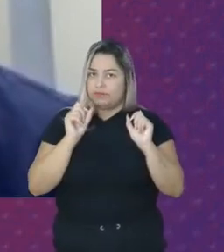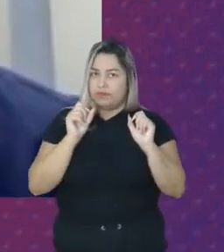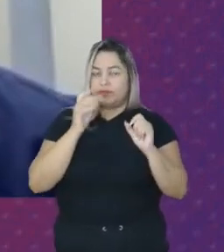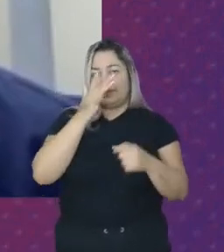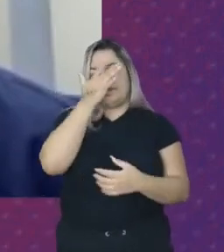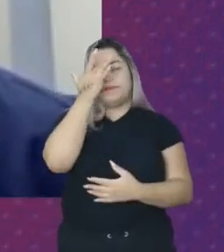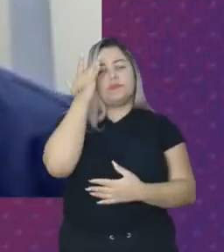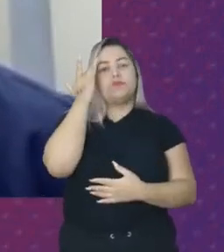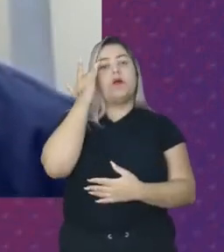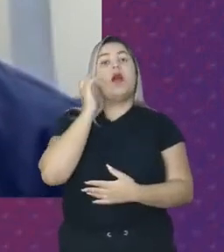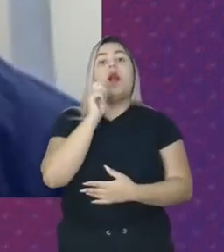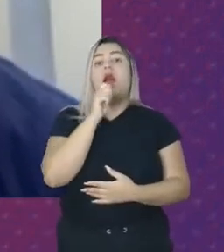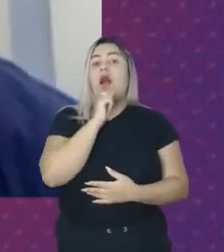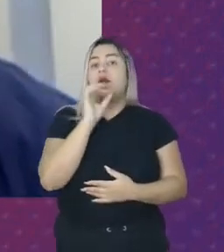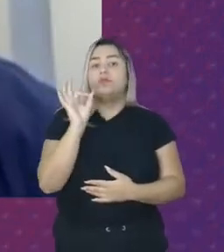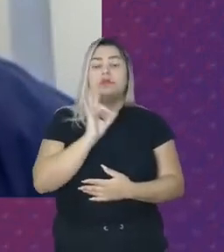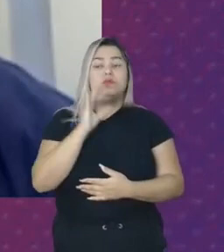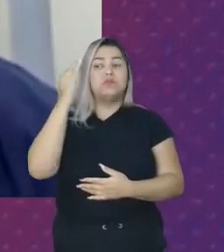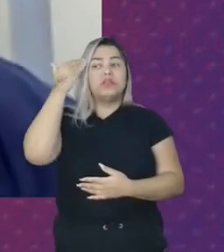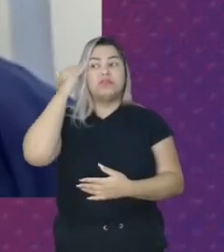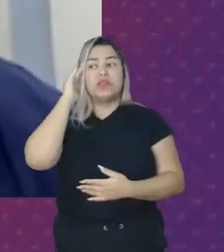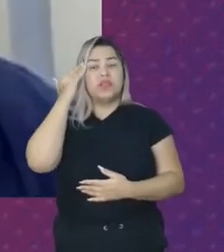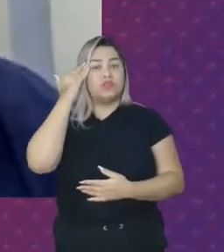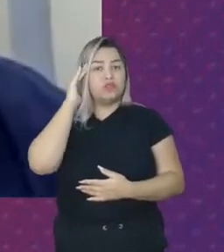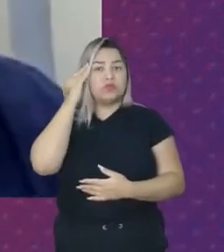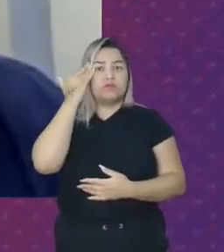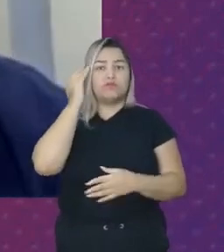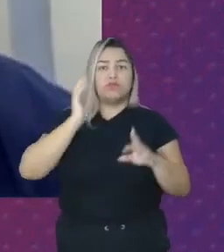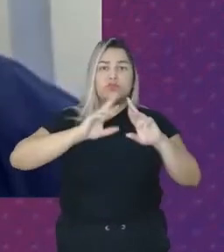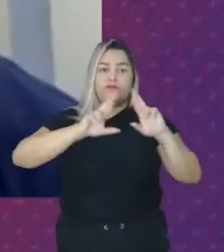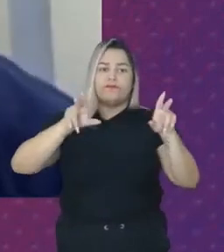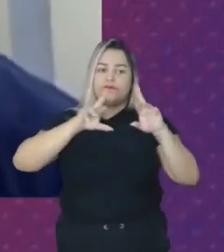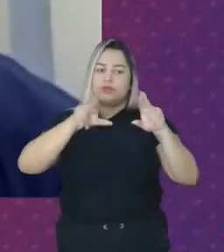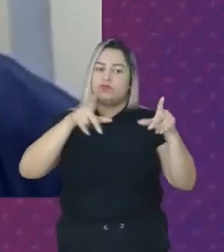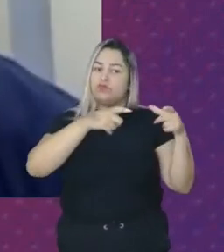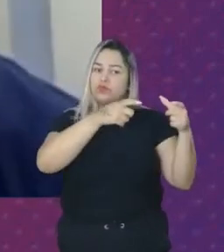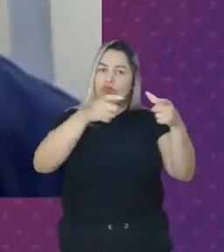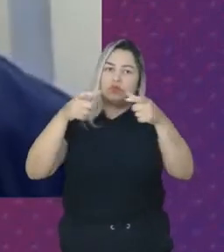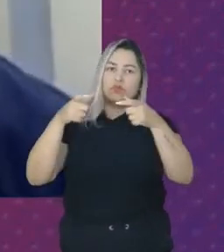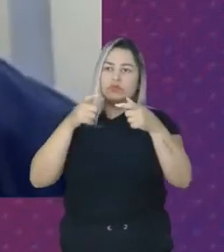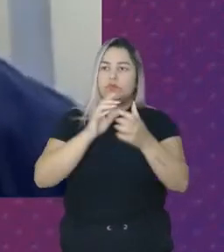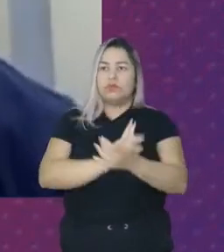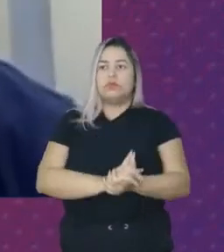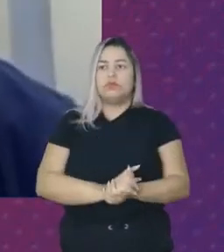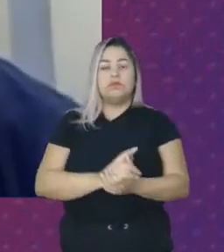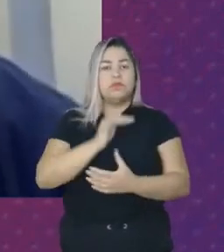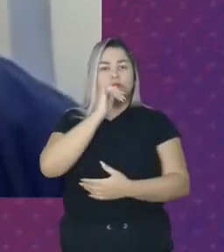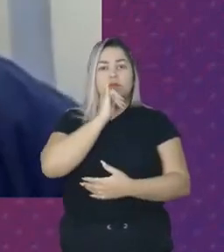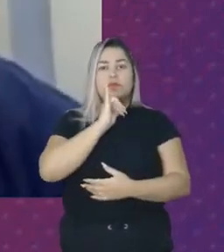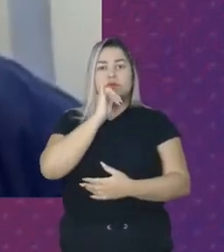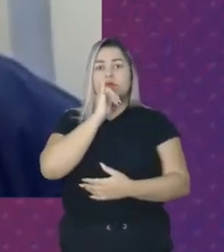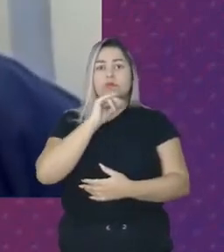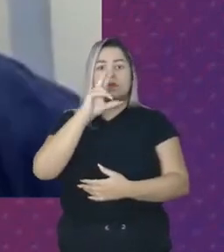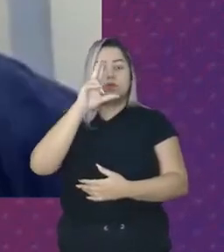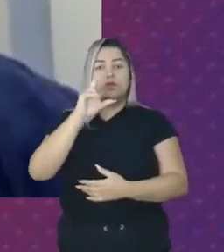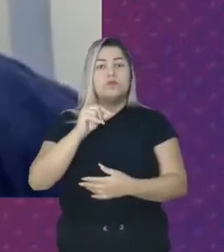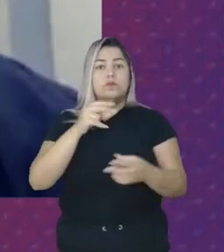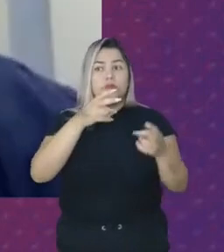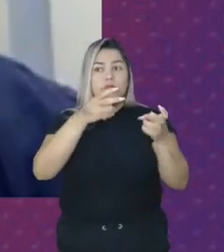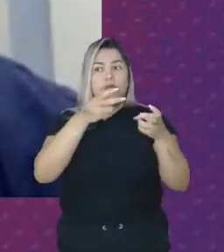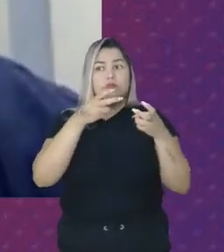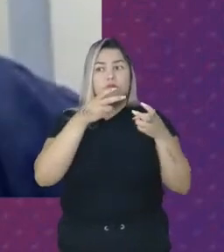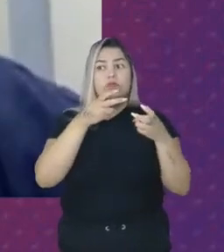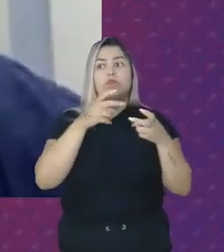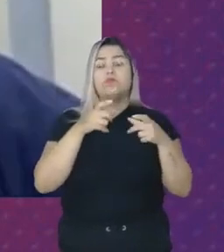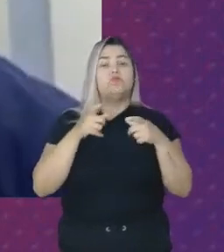pessoas ainda não nos compreendem em diferentes lugares, na paisagem. Por exemplo, não nos percebem na